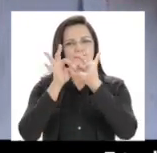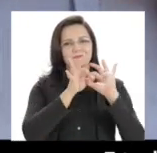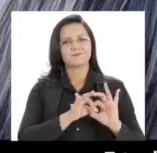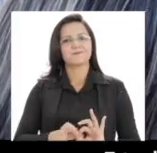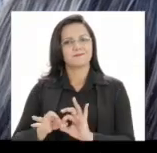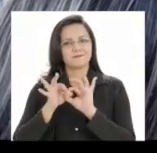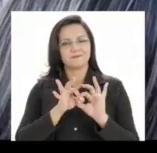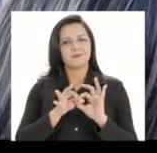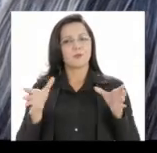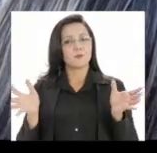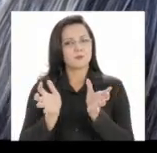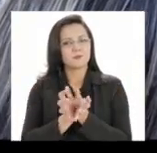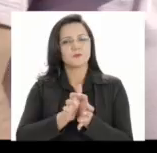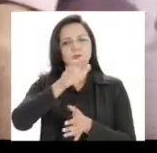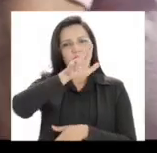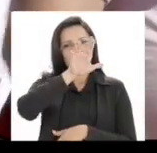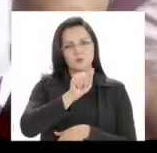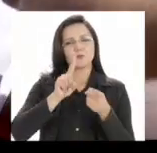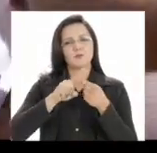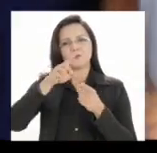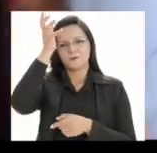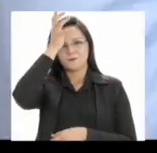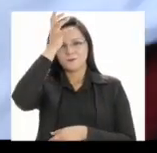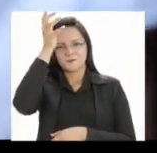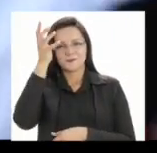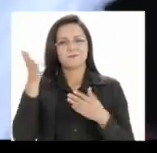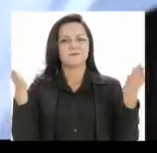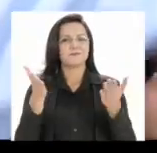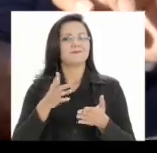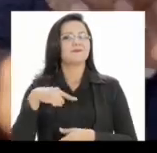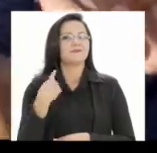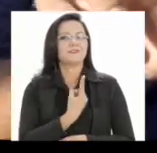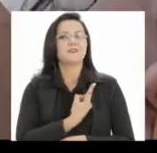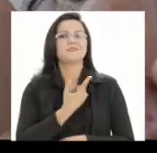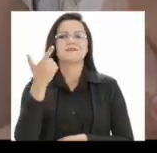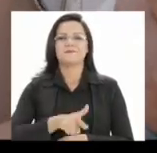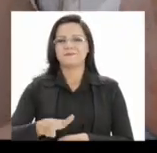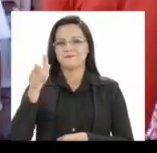formar um só povo, o time de Lula e da Dilma. Agora é nós,